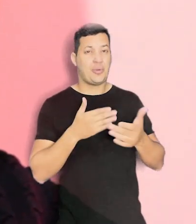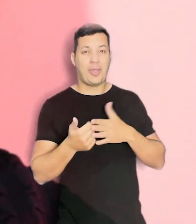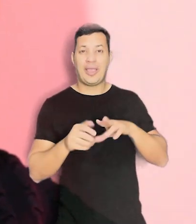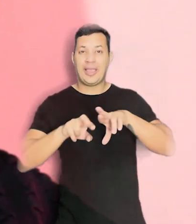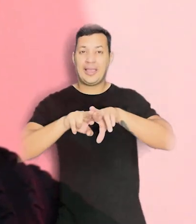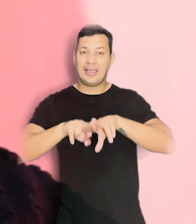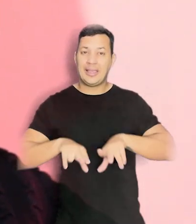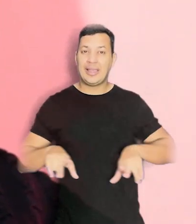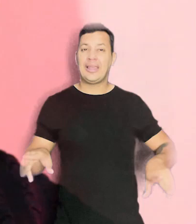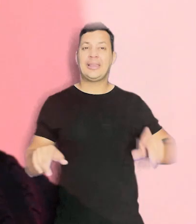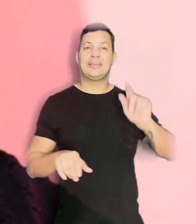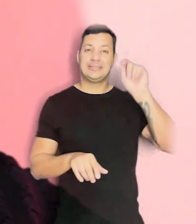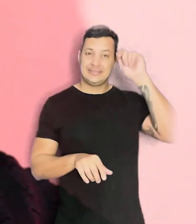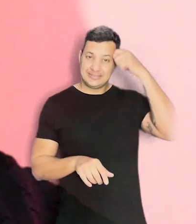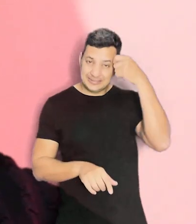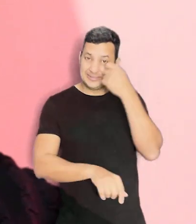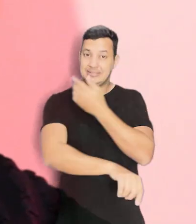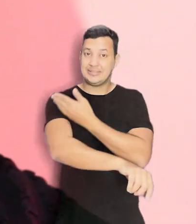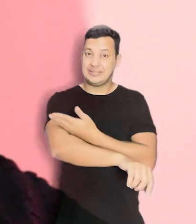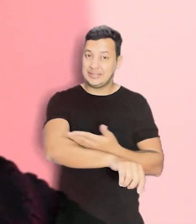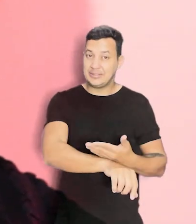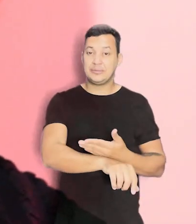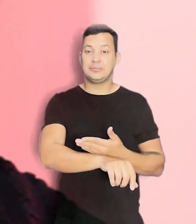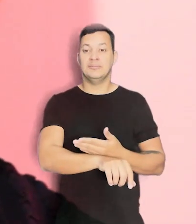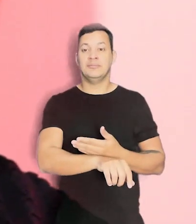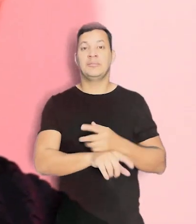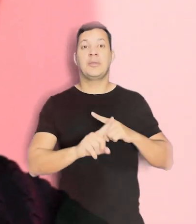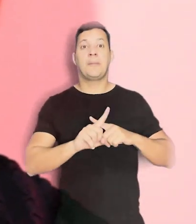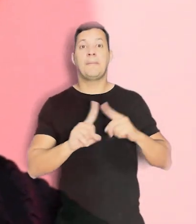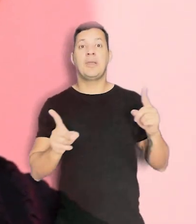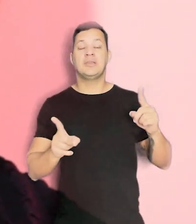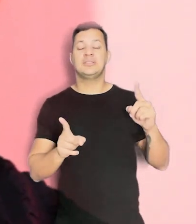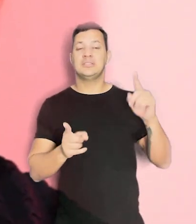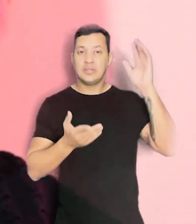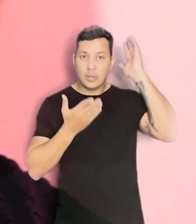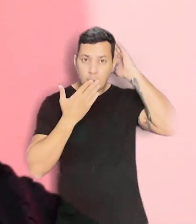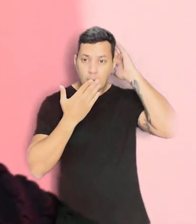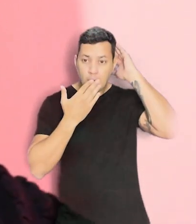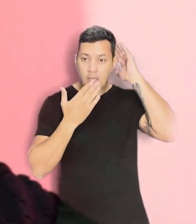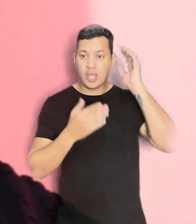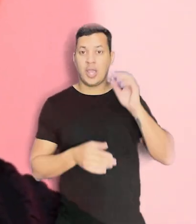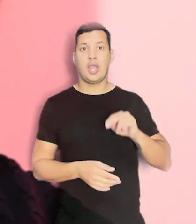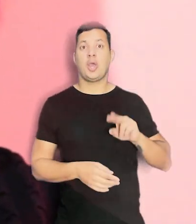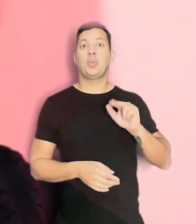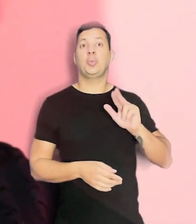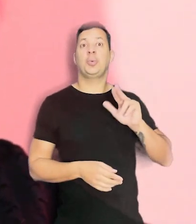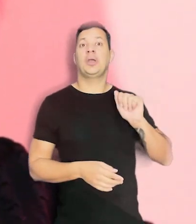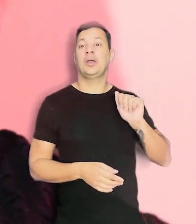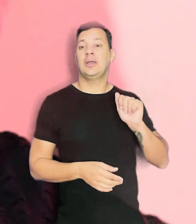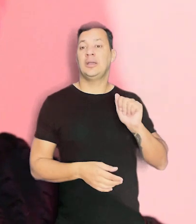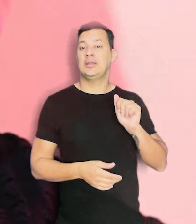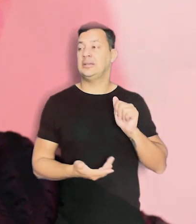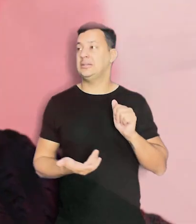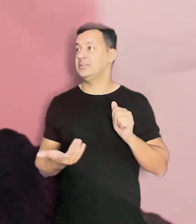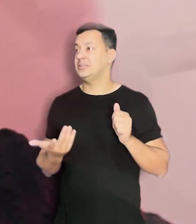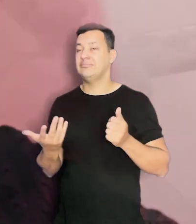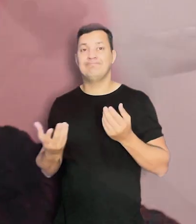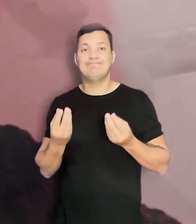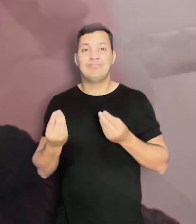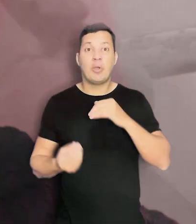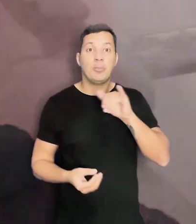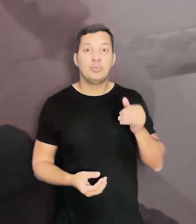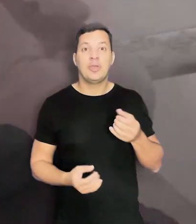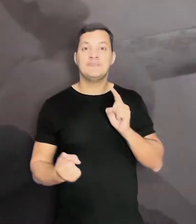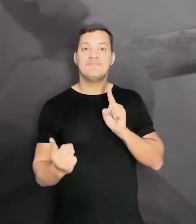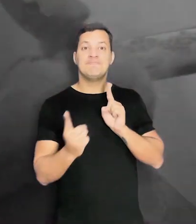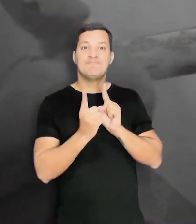raças, mas indígena não, nunca. Eu não tive essa